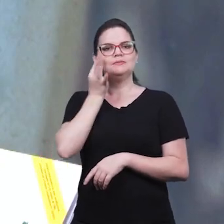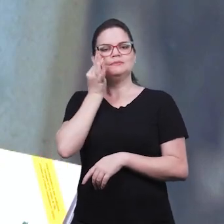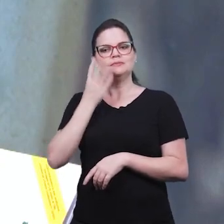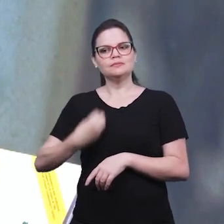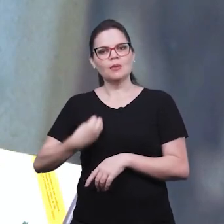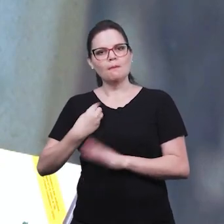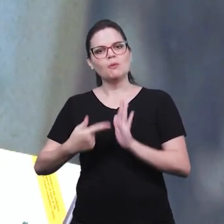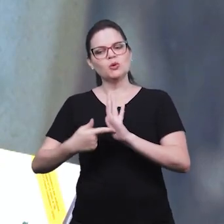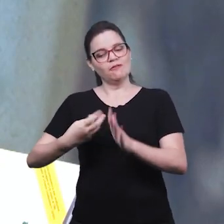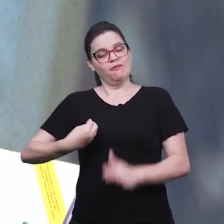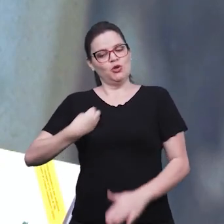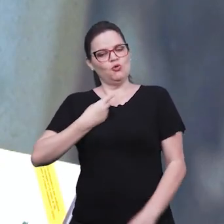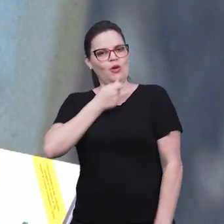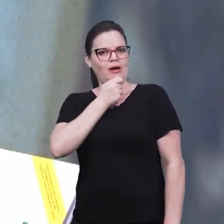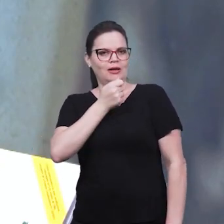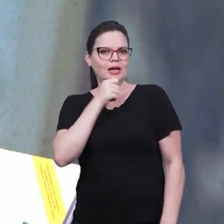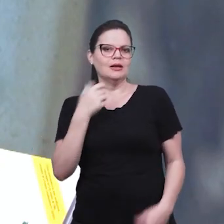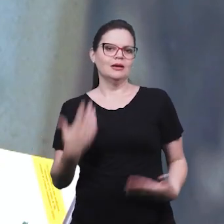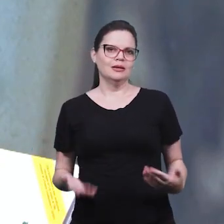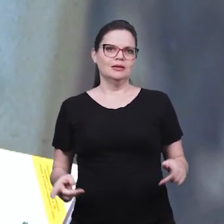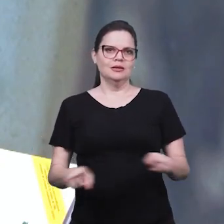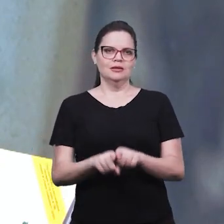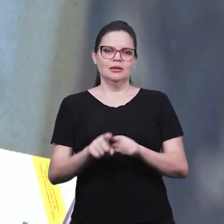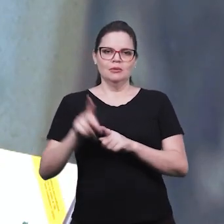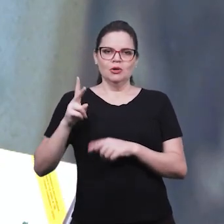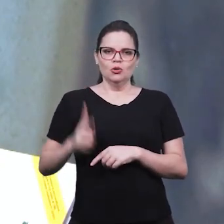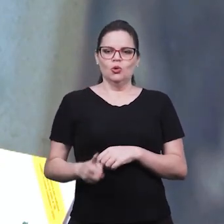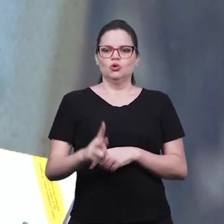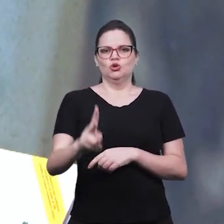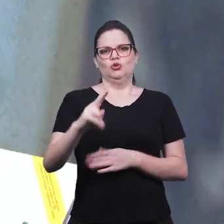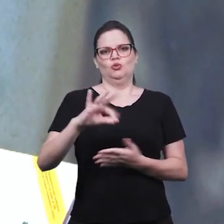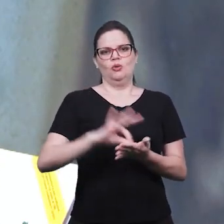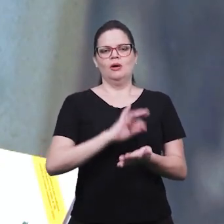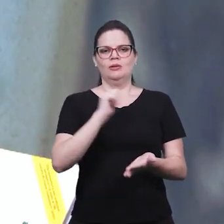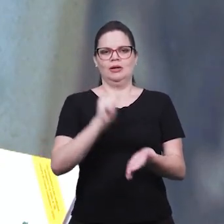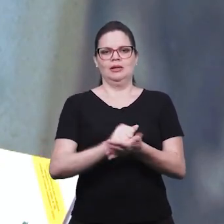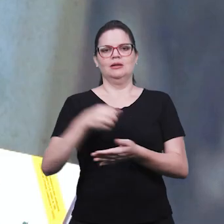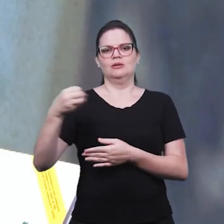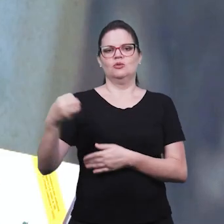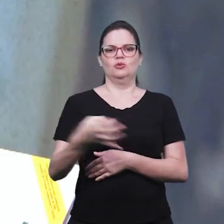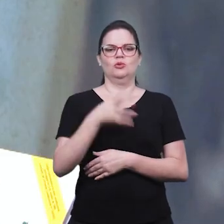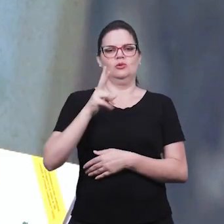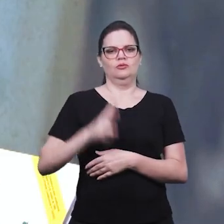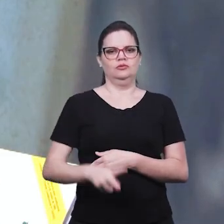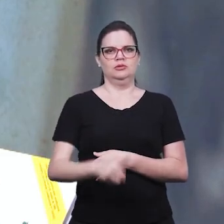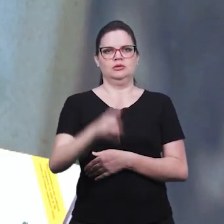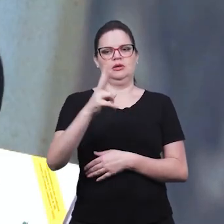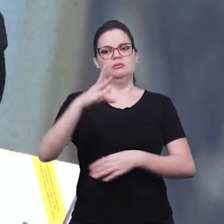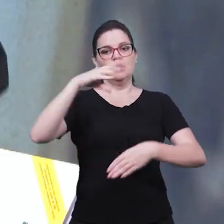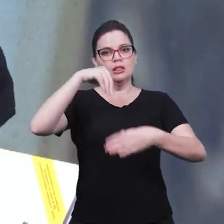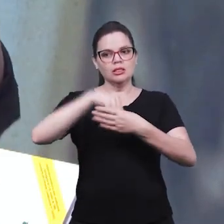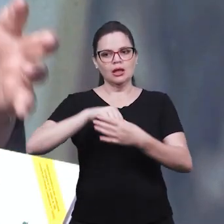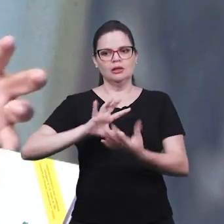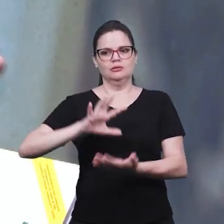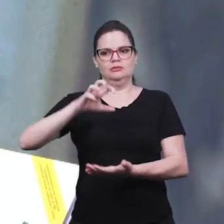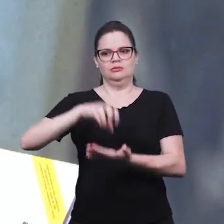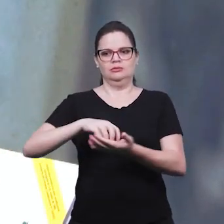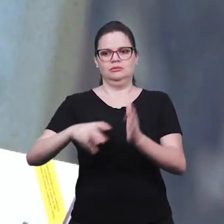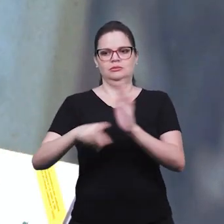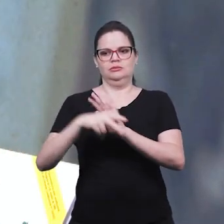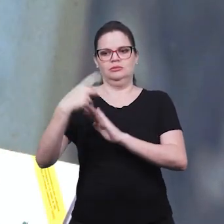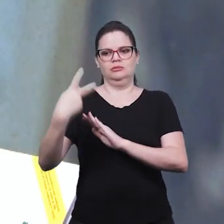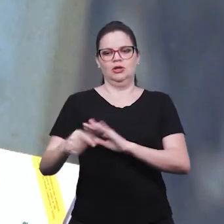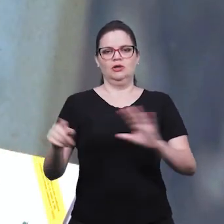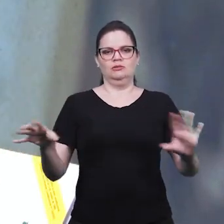prova de vida, ter essa questão de manter o seu cadastro atualizado no órgão que